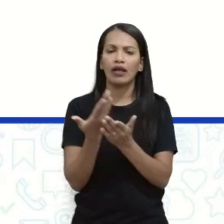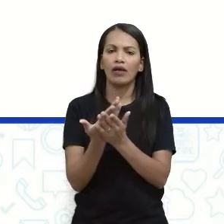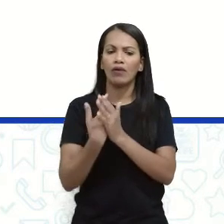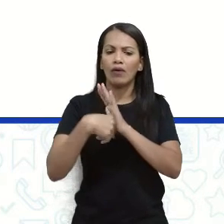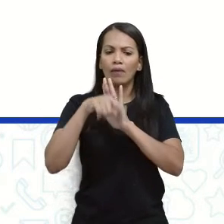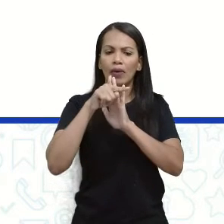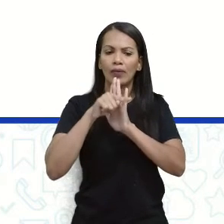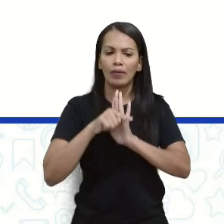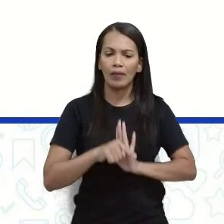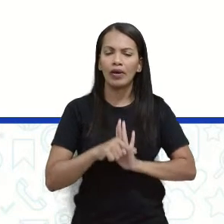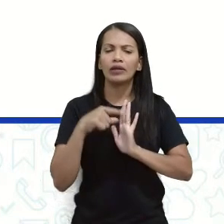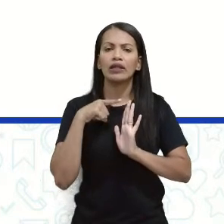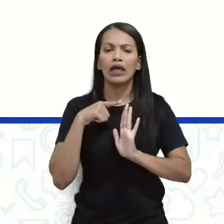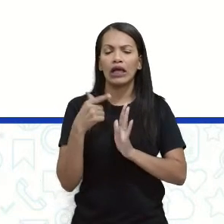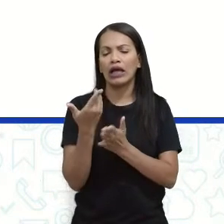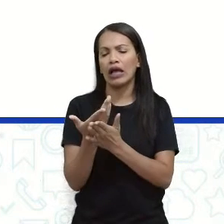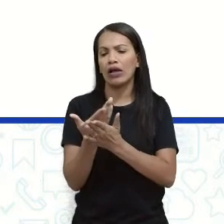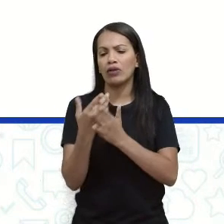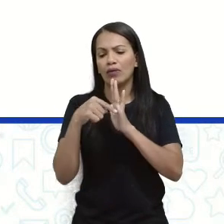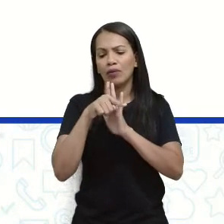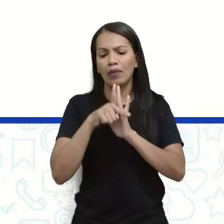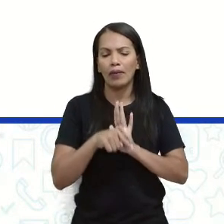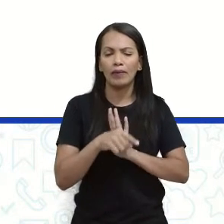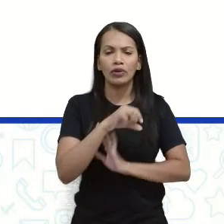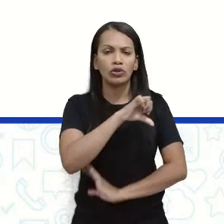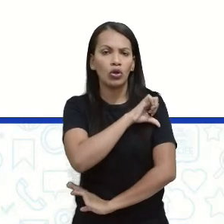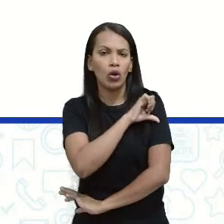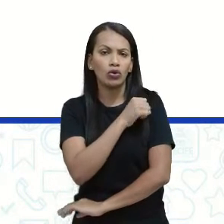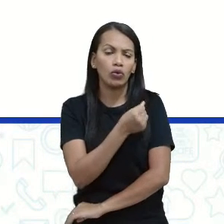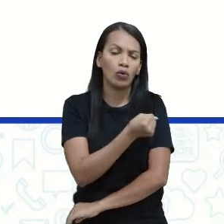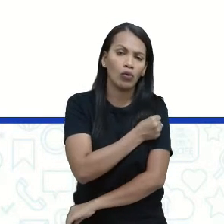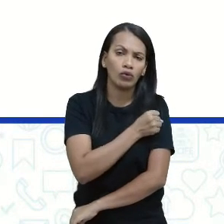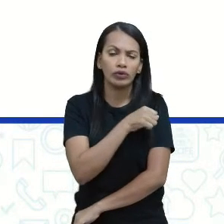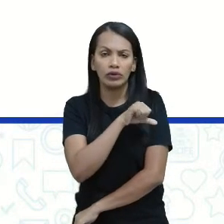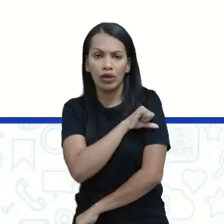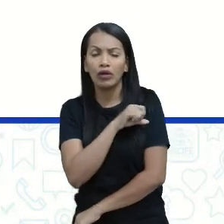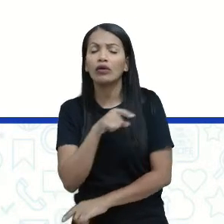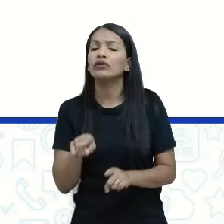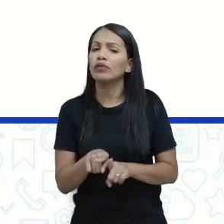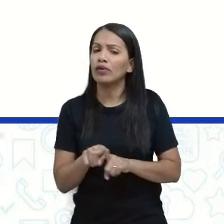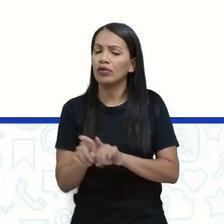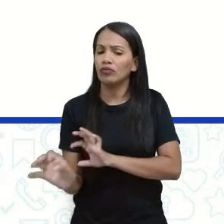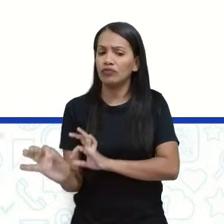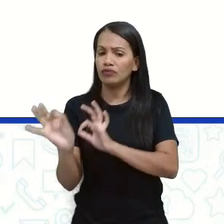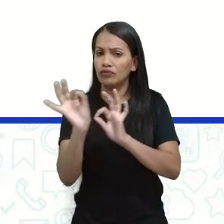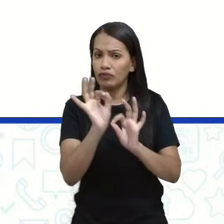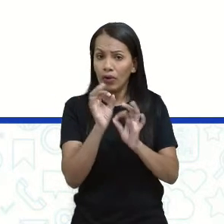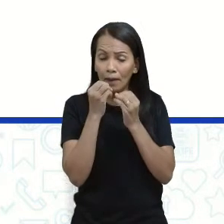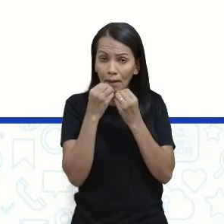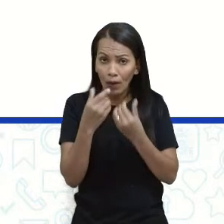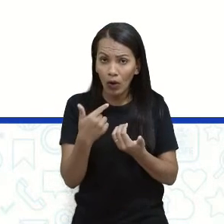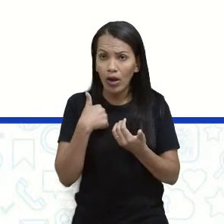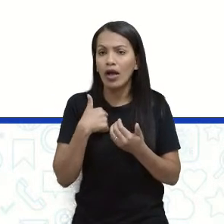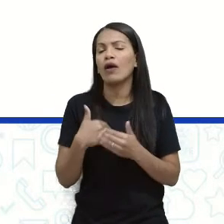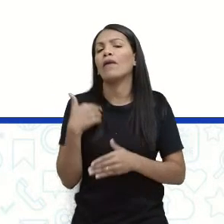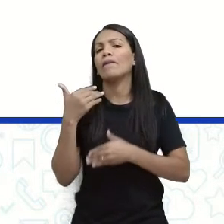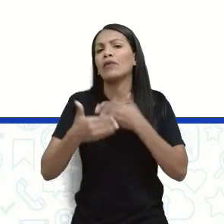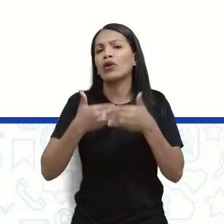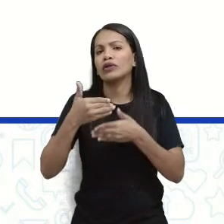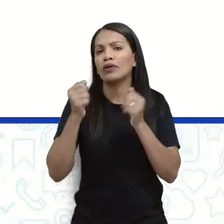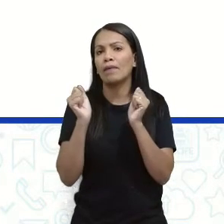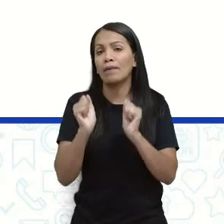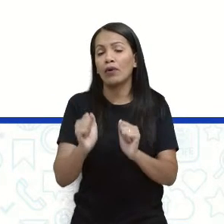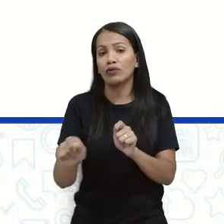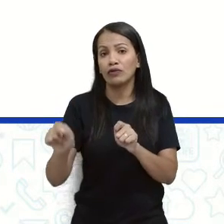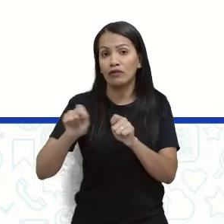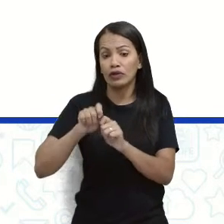repositório dele tem aulas à vontade do 9º ano, do 8º, de outras séries. Então dá para você assistir aula numa boa. Esse aí é o processo que você pode fazer